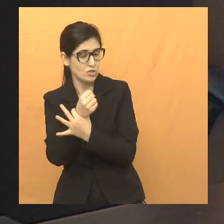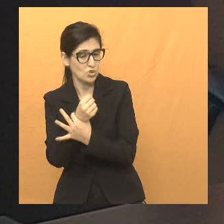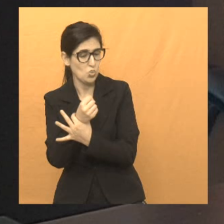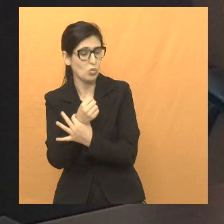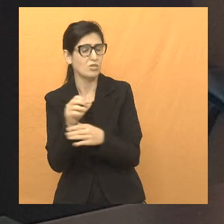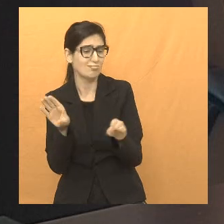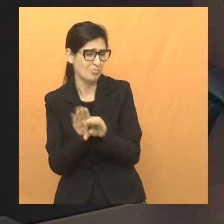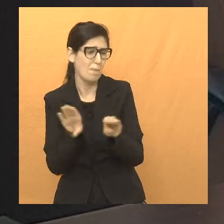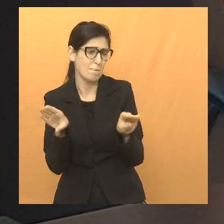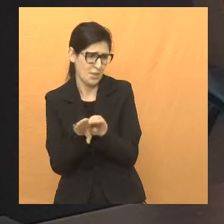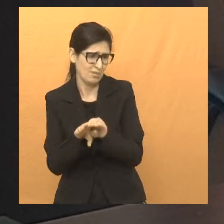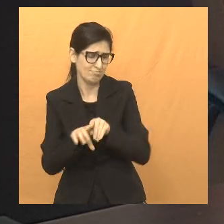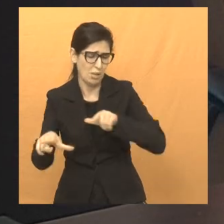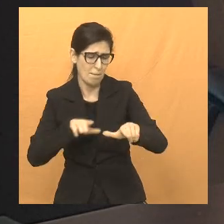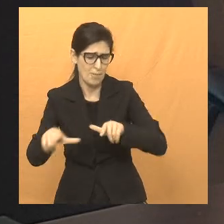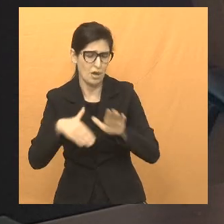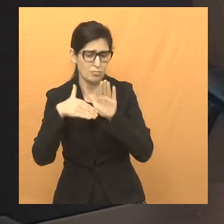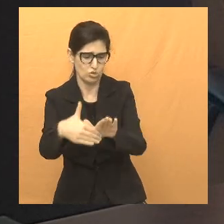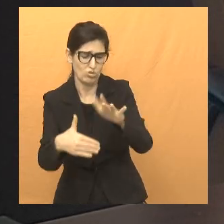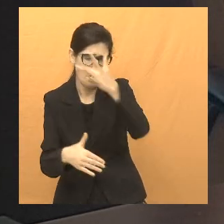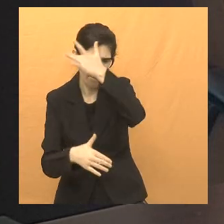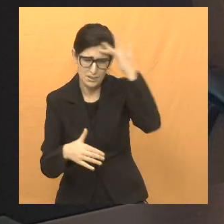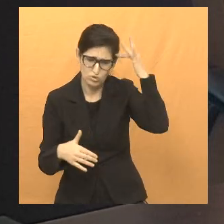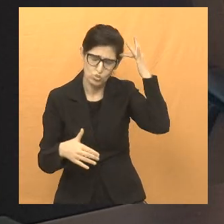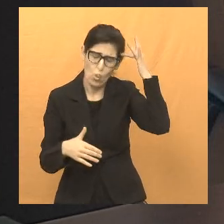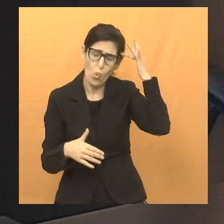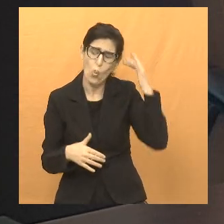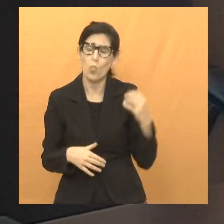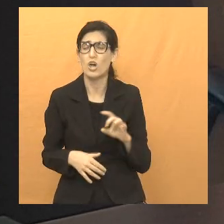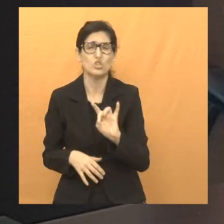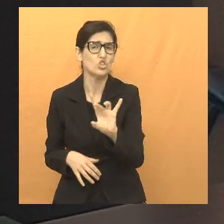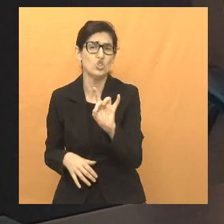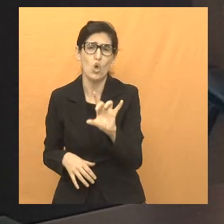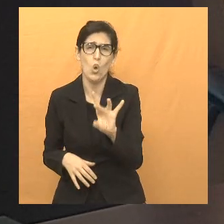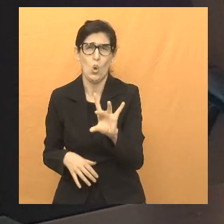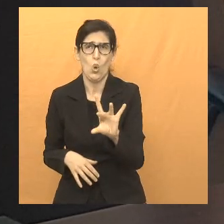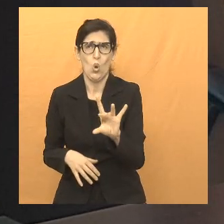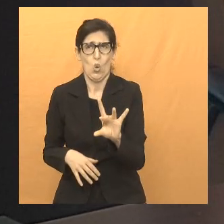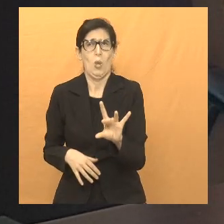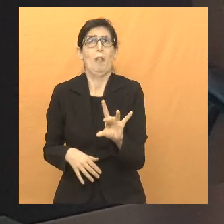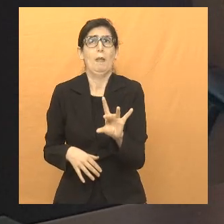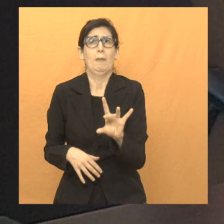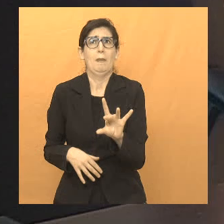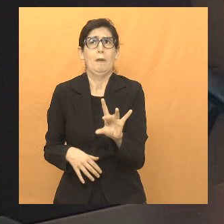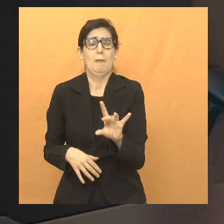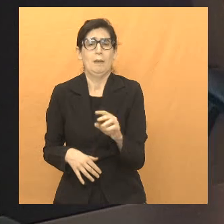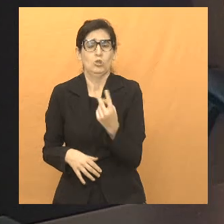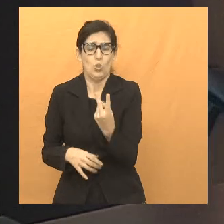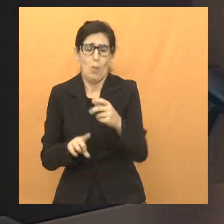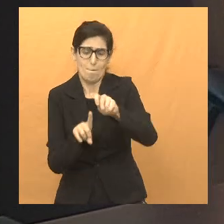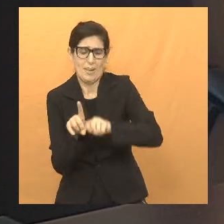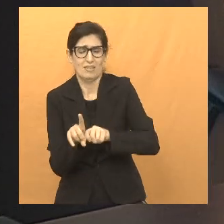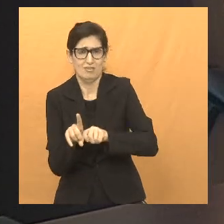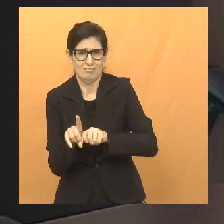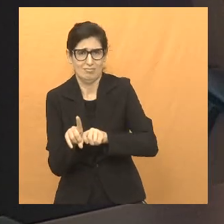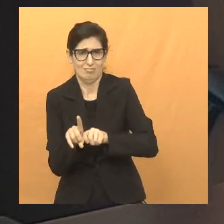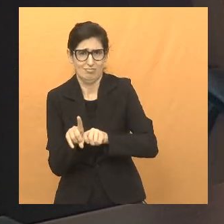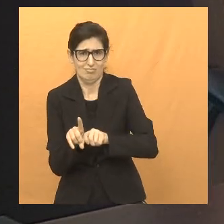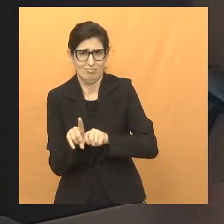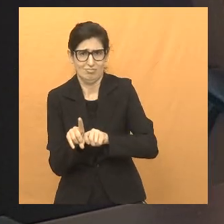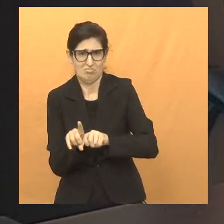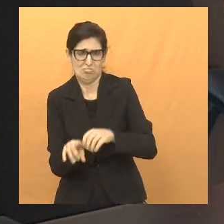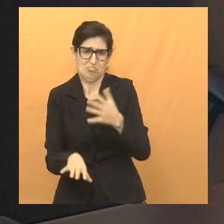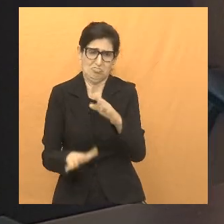dias. Eu acho que seria legal você até aproveitar esse espaço para falar o mínimo que você